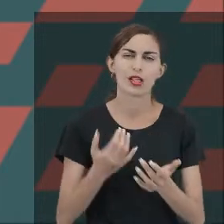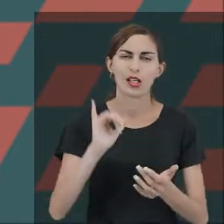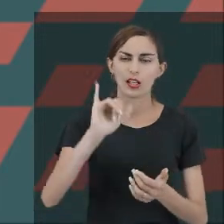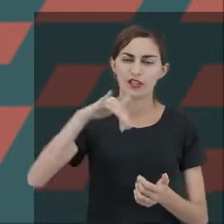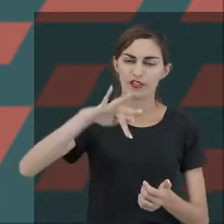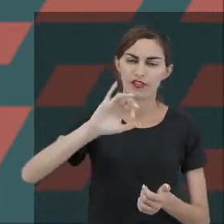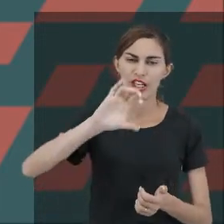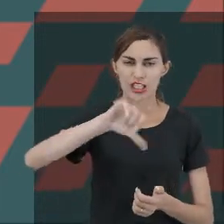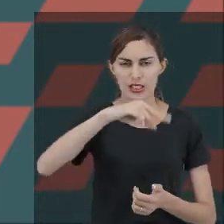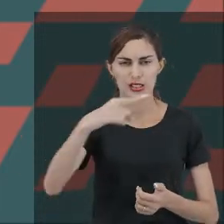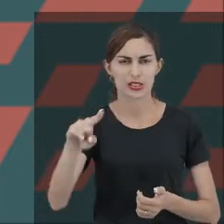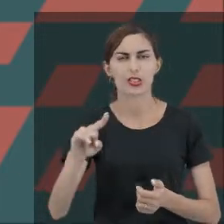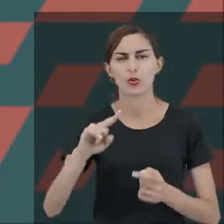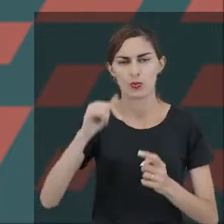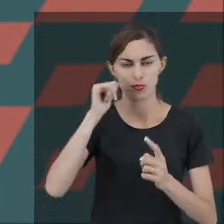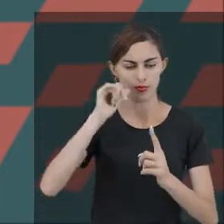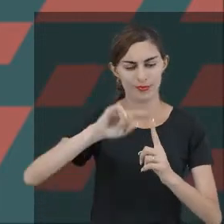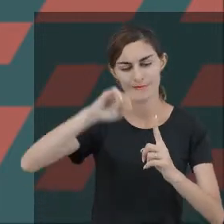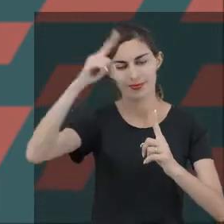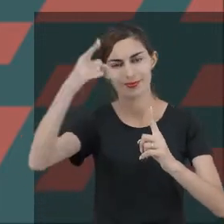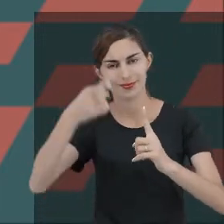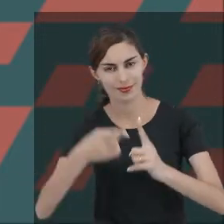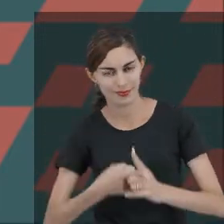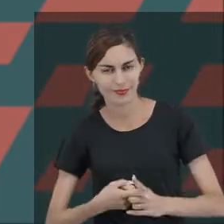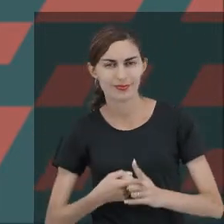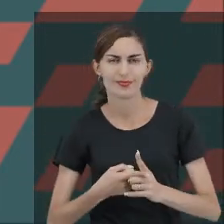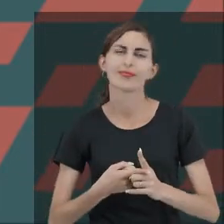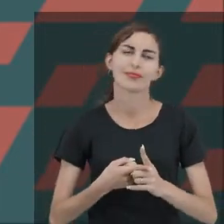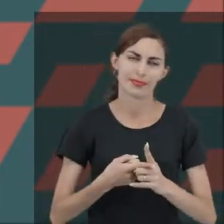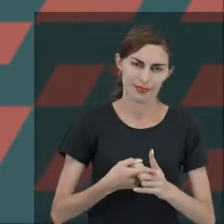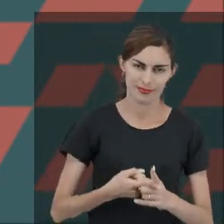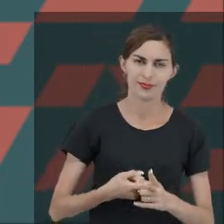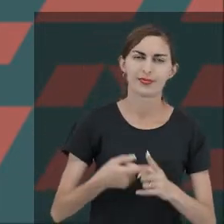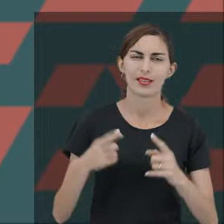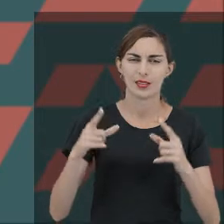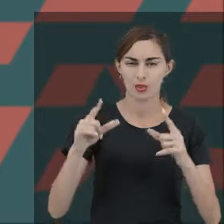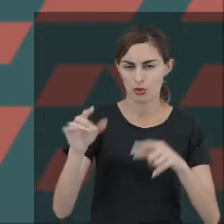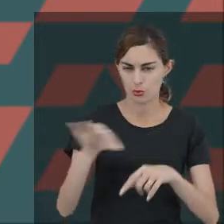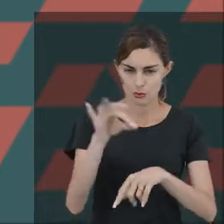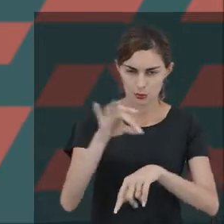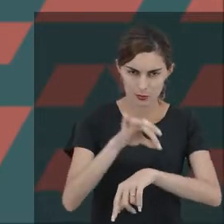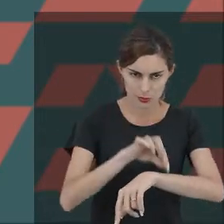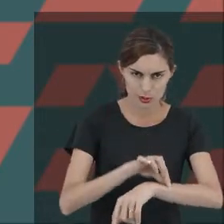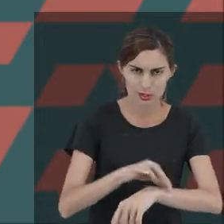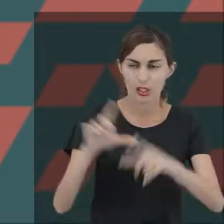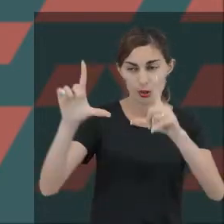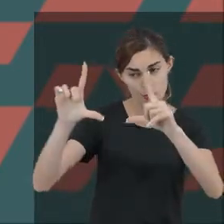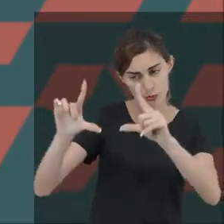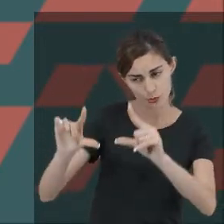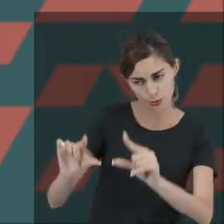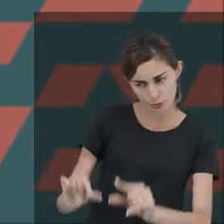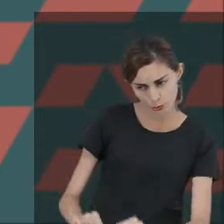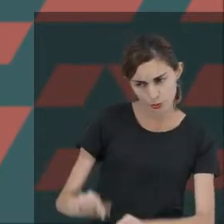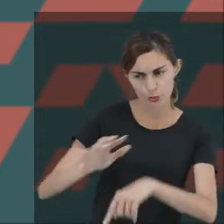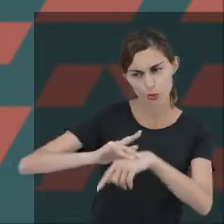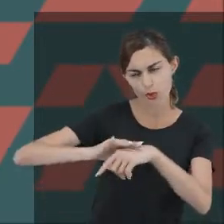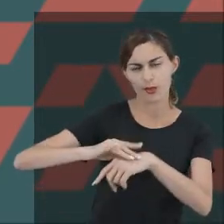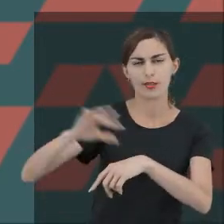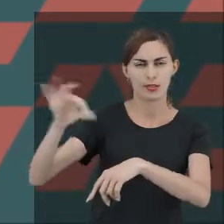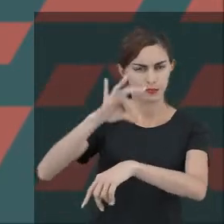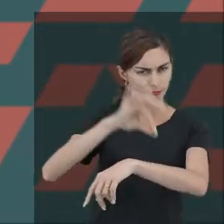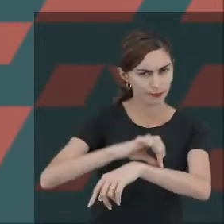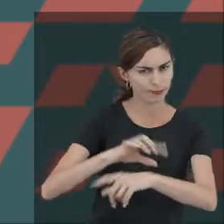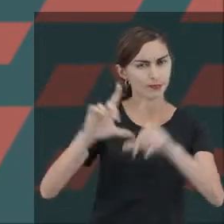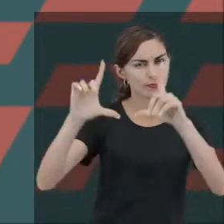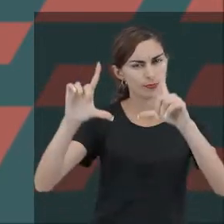infecção de uma gestante. Então, a redução dos índices do mosquito, a redução da incidência